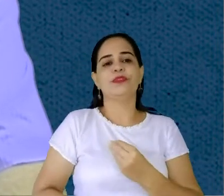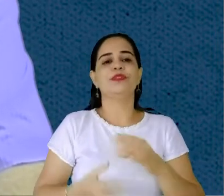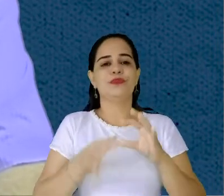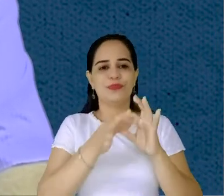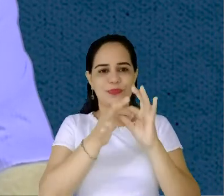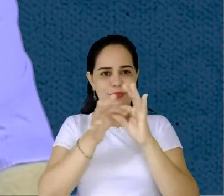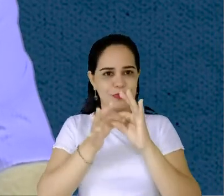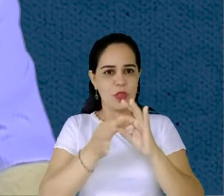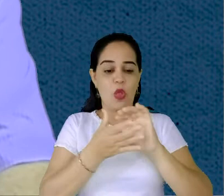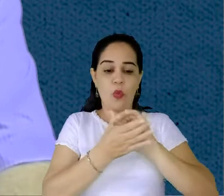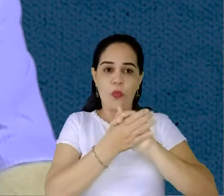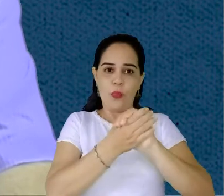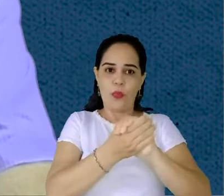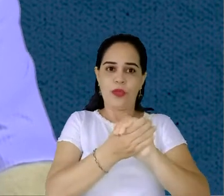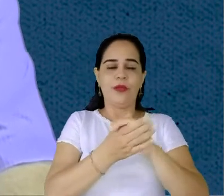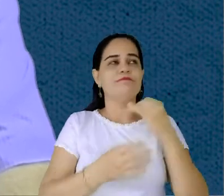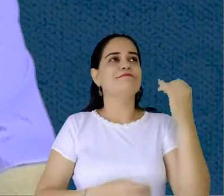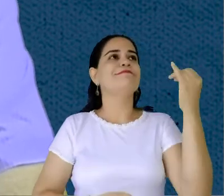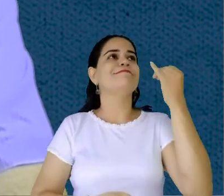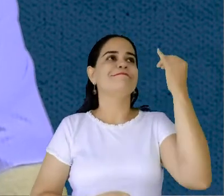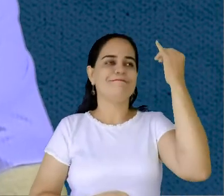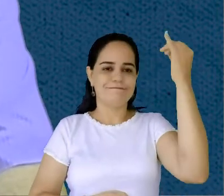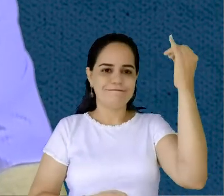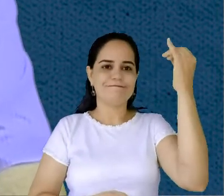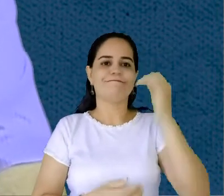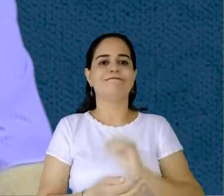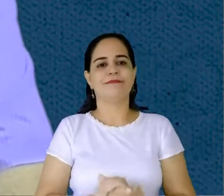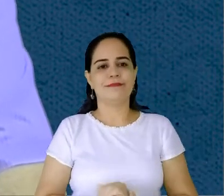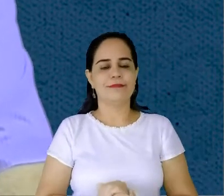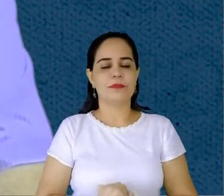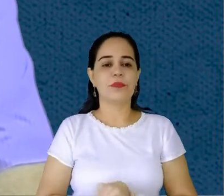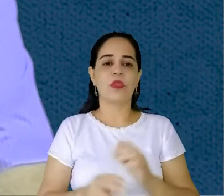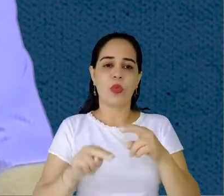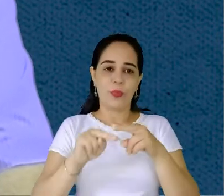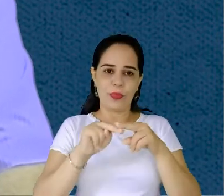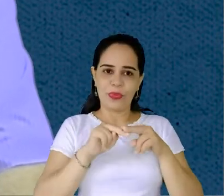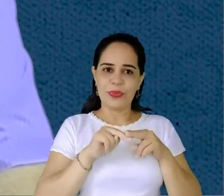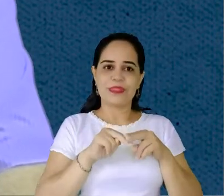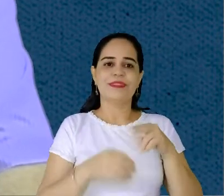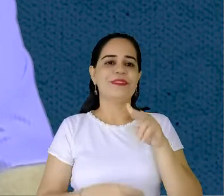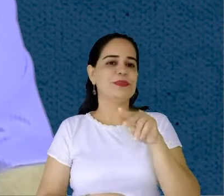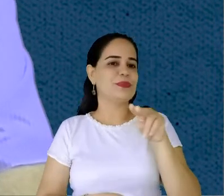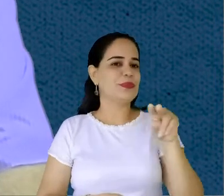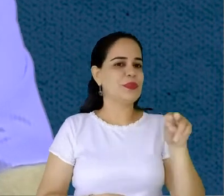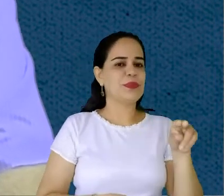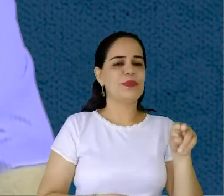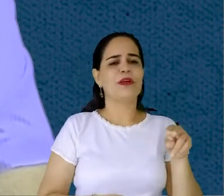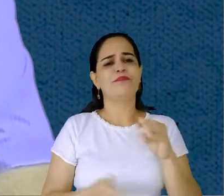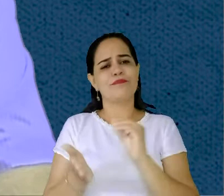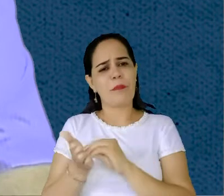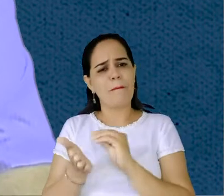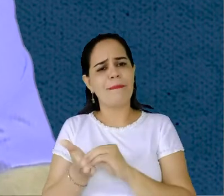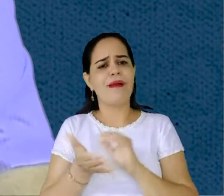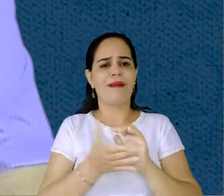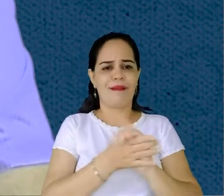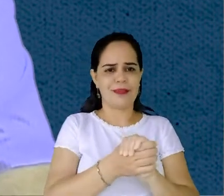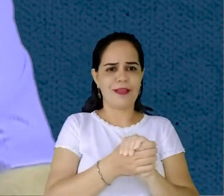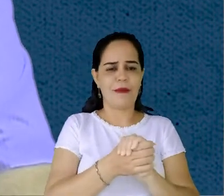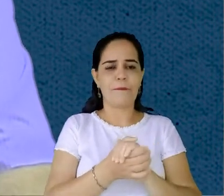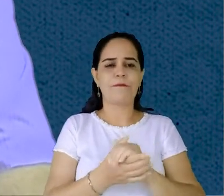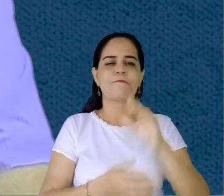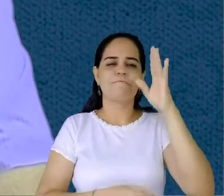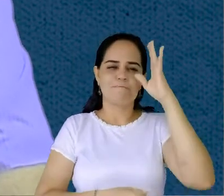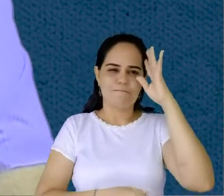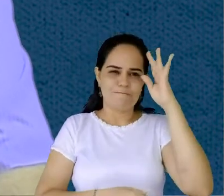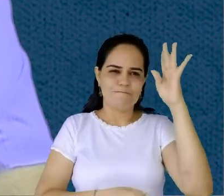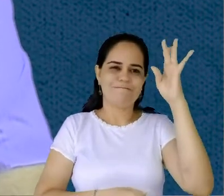desse casamento, dessa união matrimonial. E isso é muito importante, tá? Por isso, meu irmão, minha irmã, se você